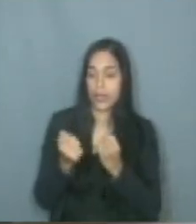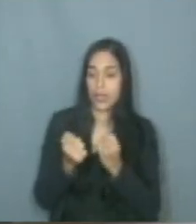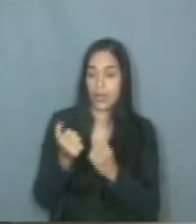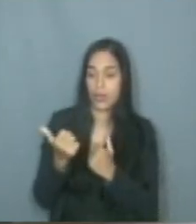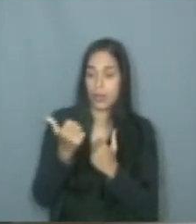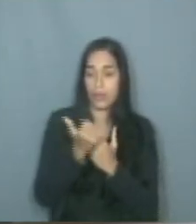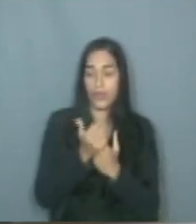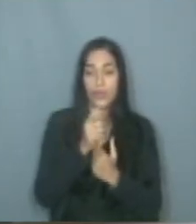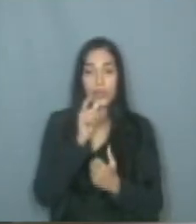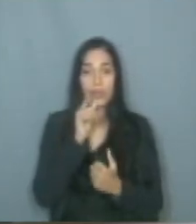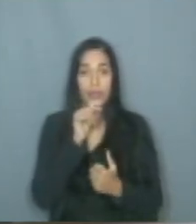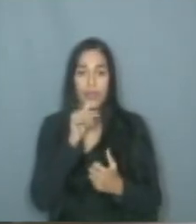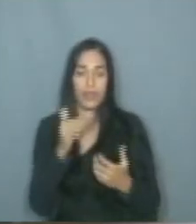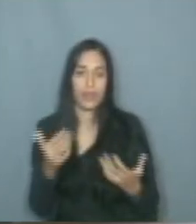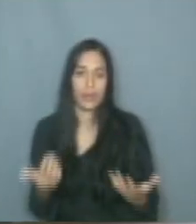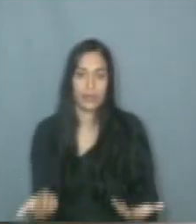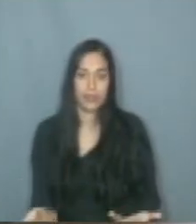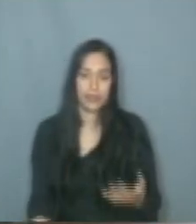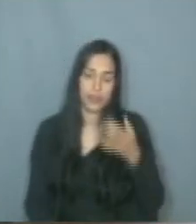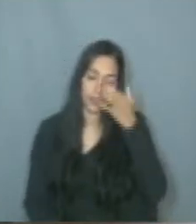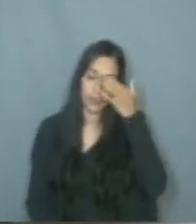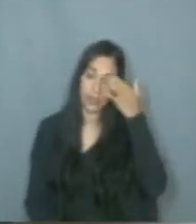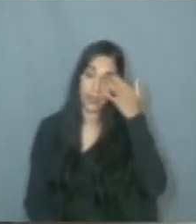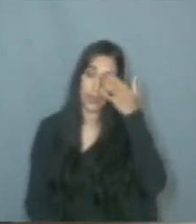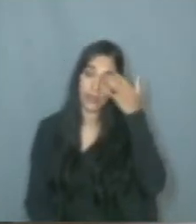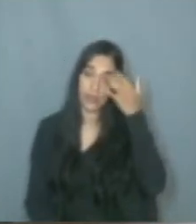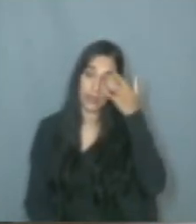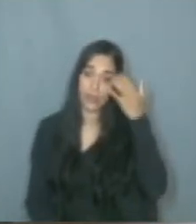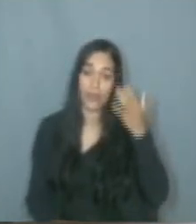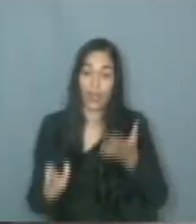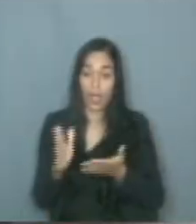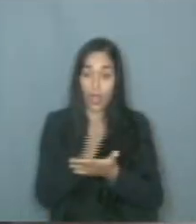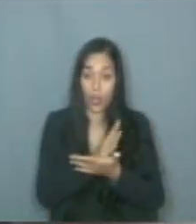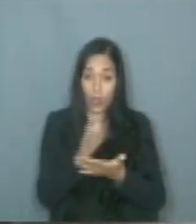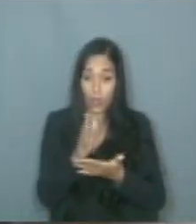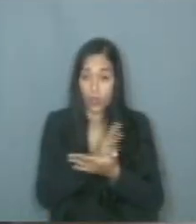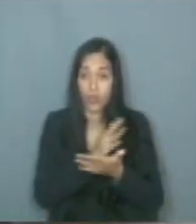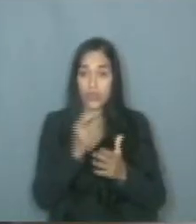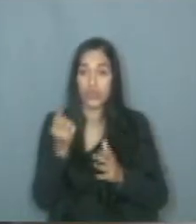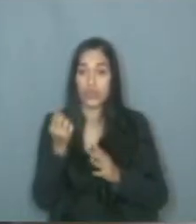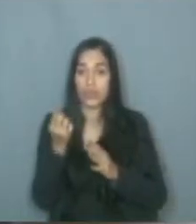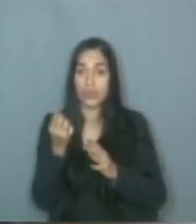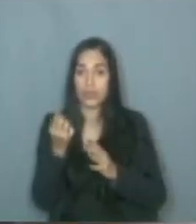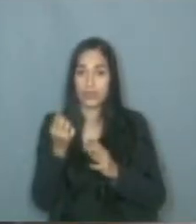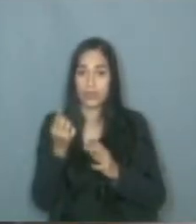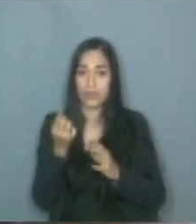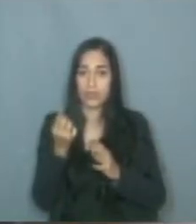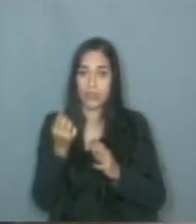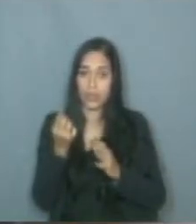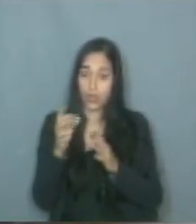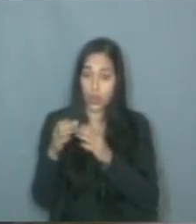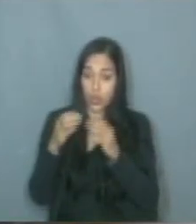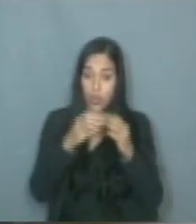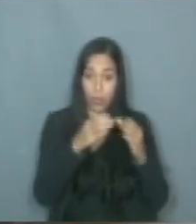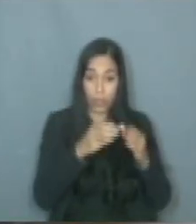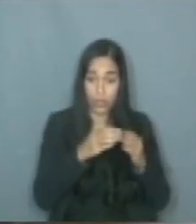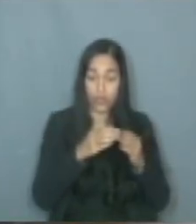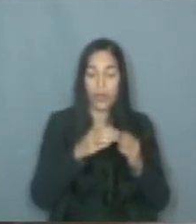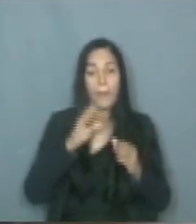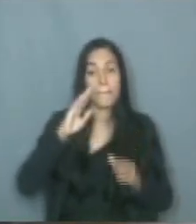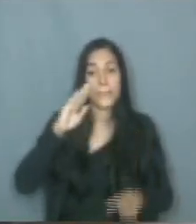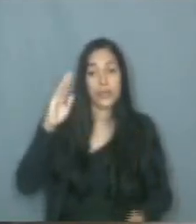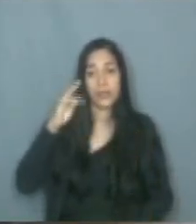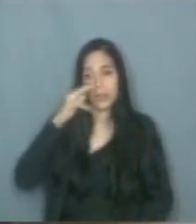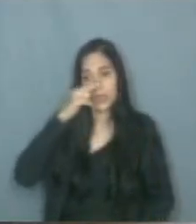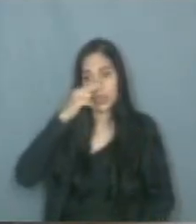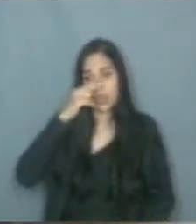água. E aí, alguns maracatus, em especial aqueles que são gospel, têm